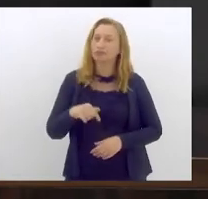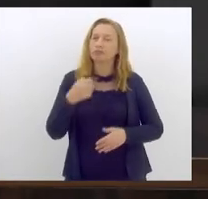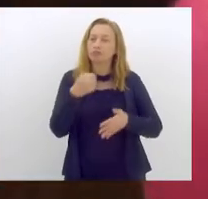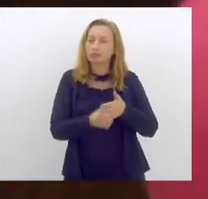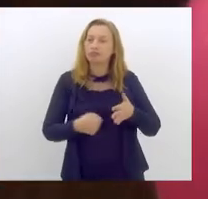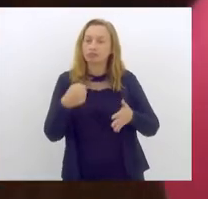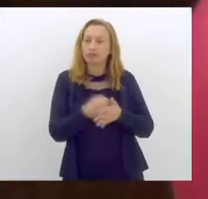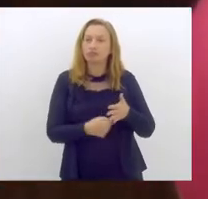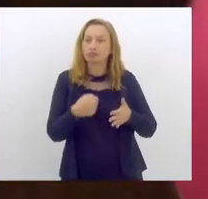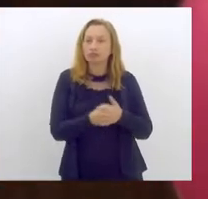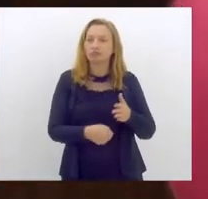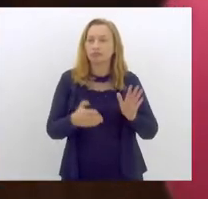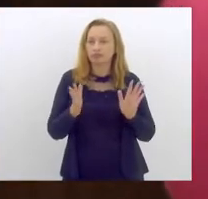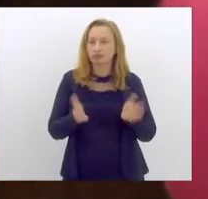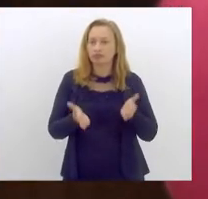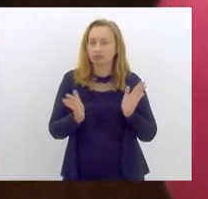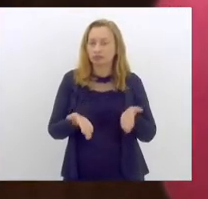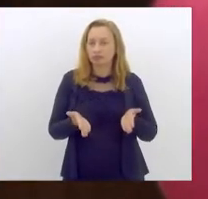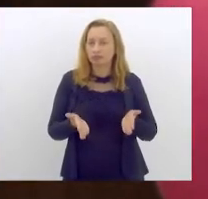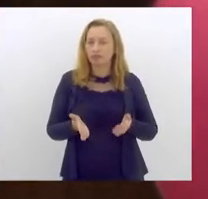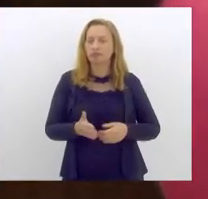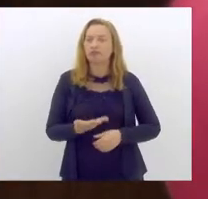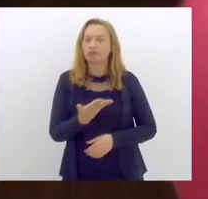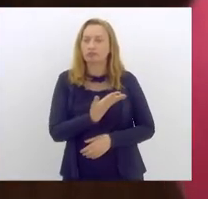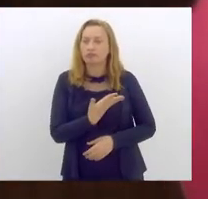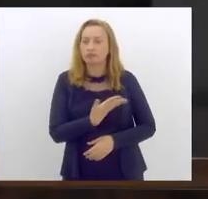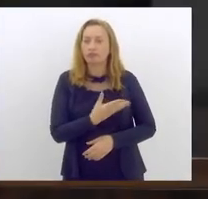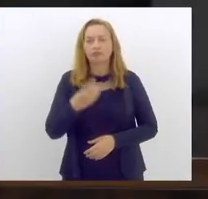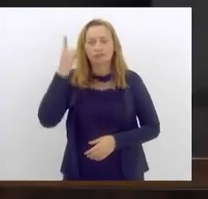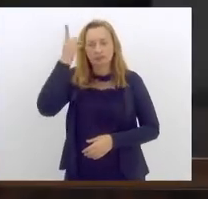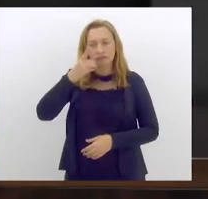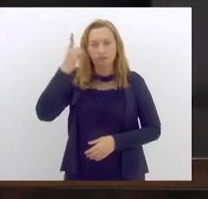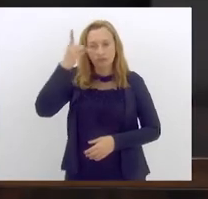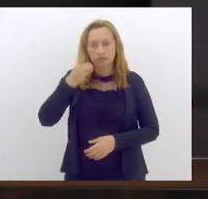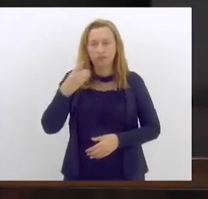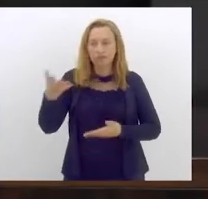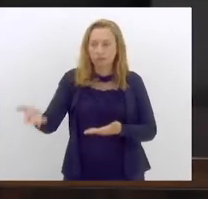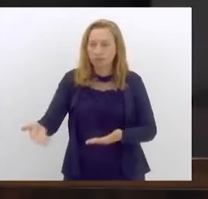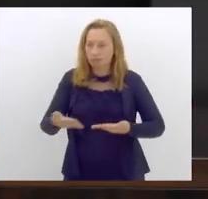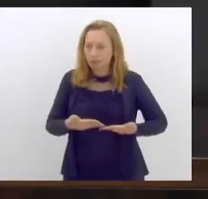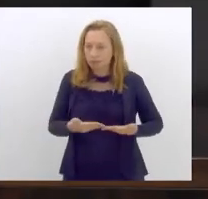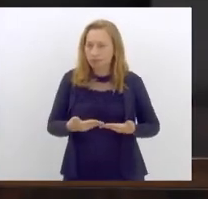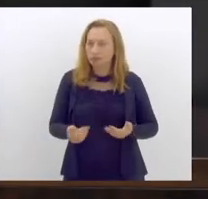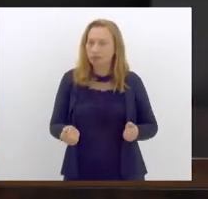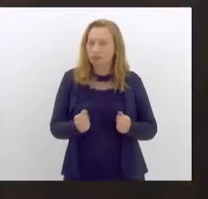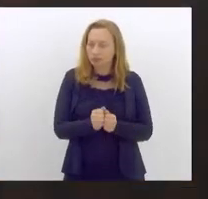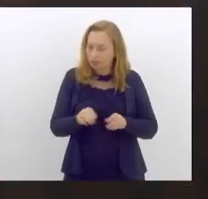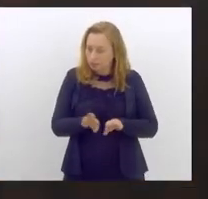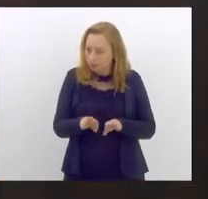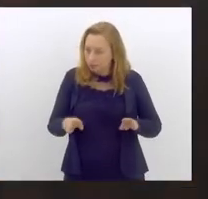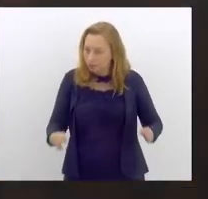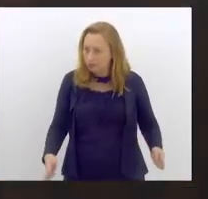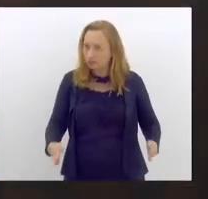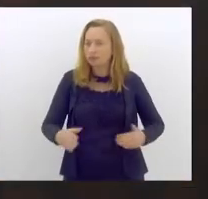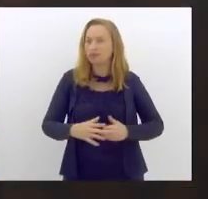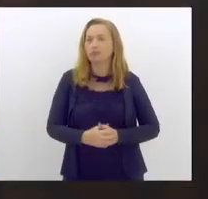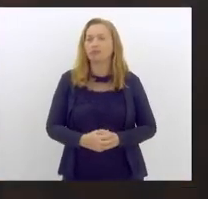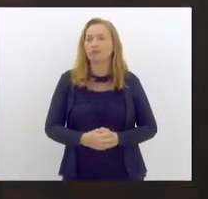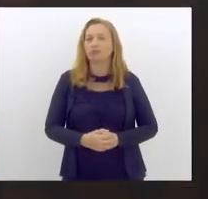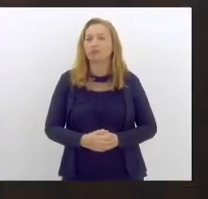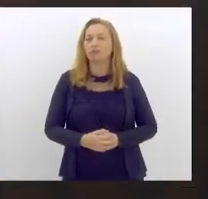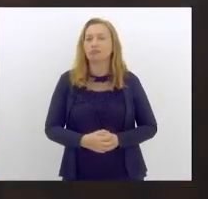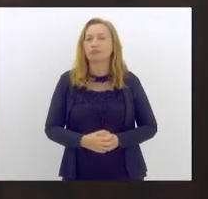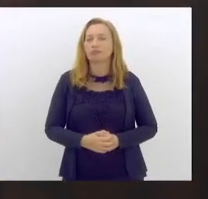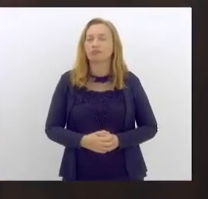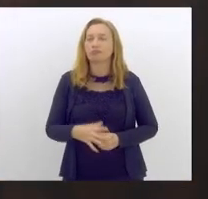hoje além da minhas colegas de deputadas eu convidei para compor essa mesa as